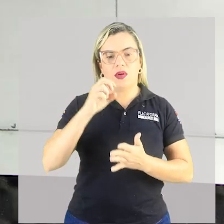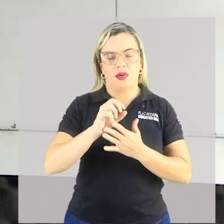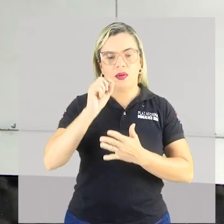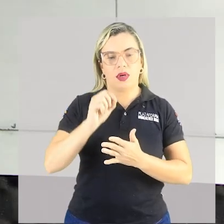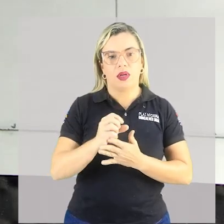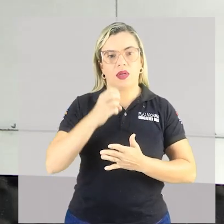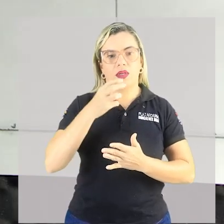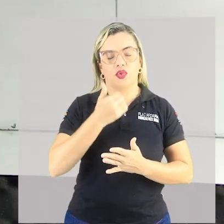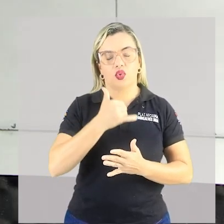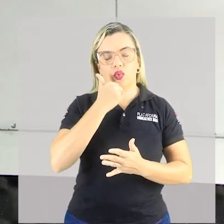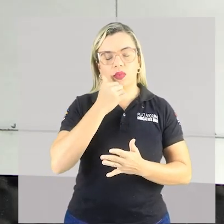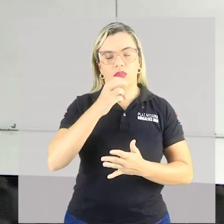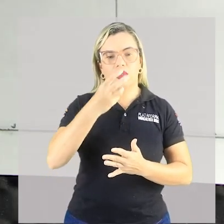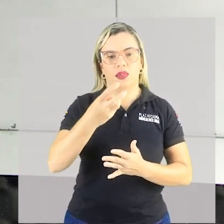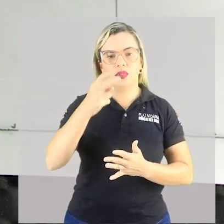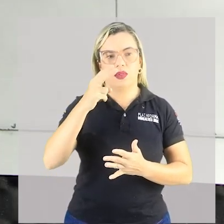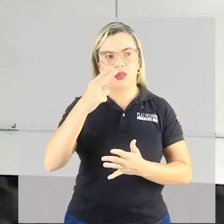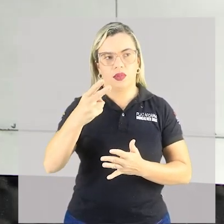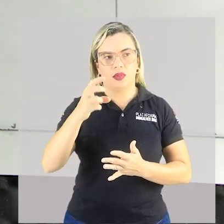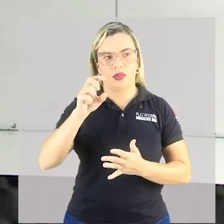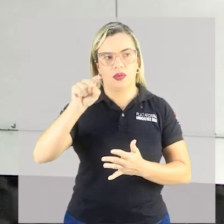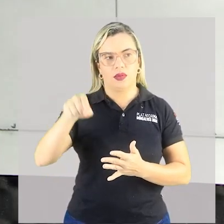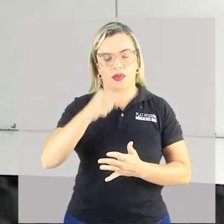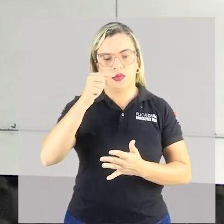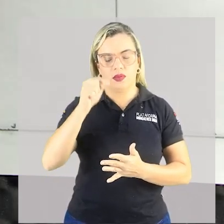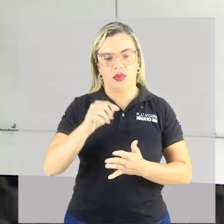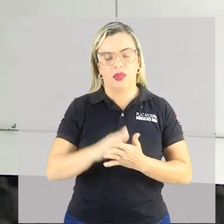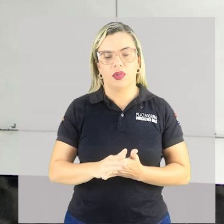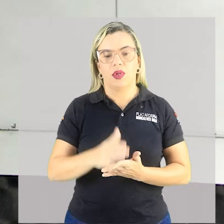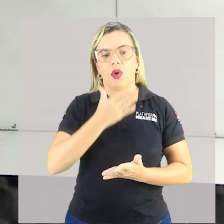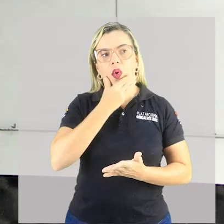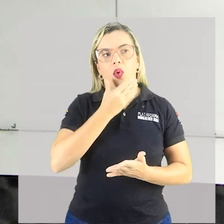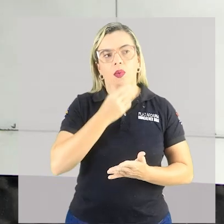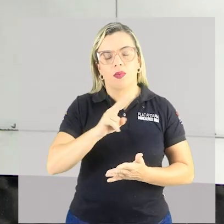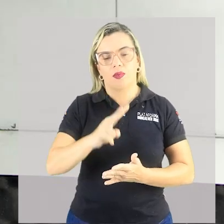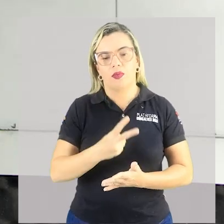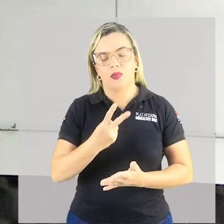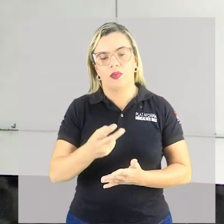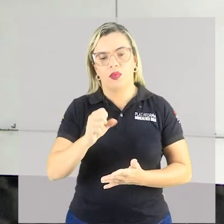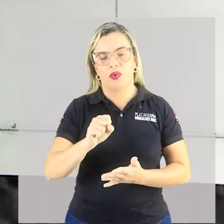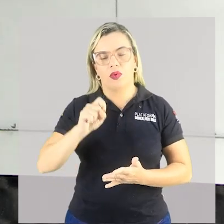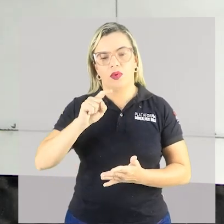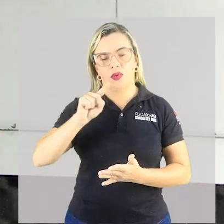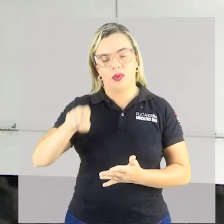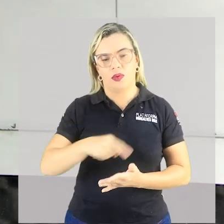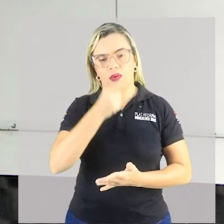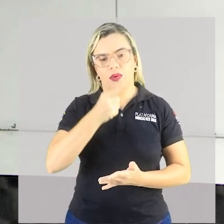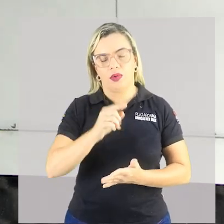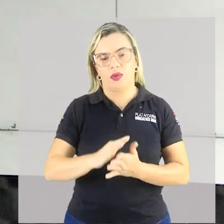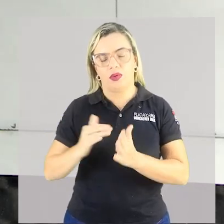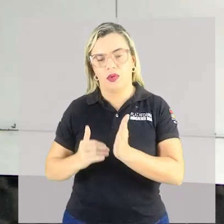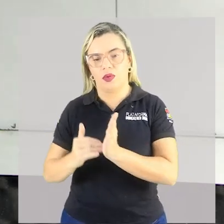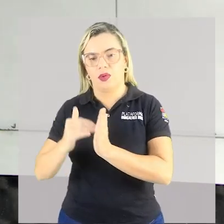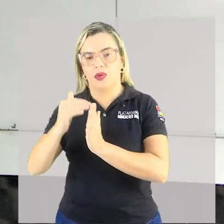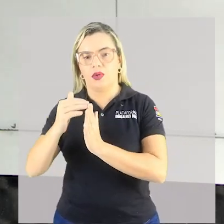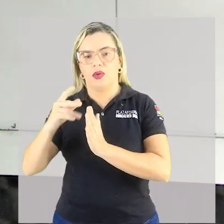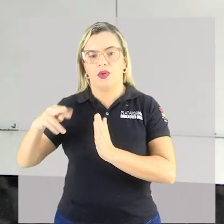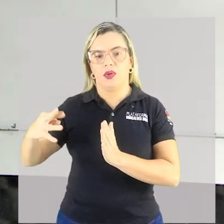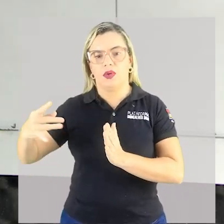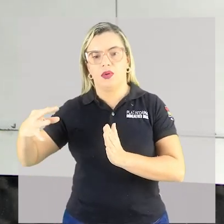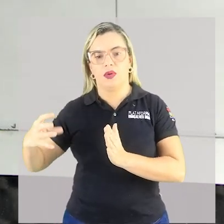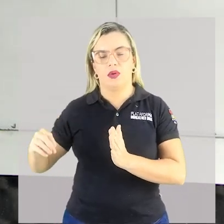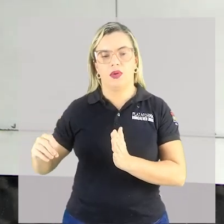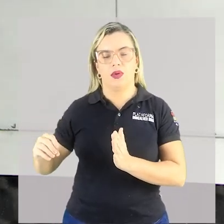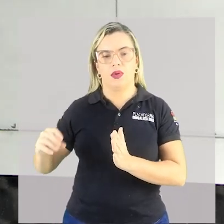internados 28 mil homens. E após esses 5 anos, houve um aumento que? Proporcional, tá?